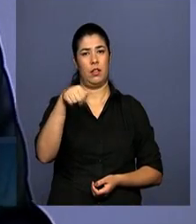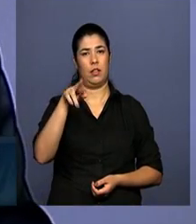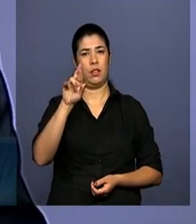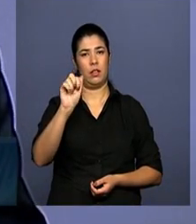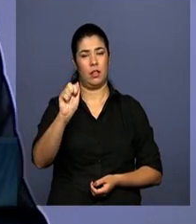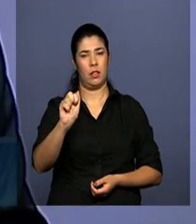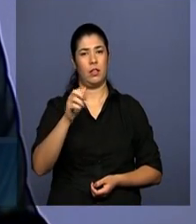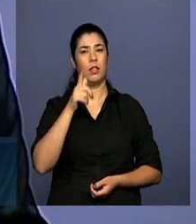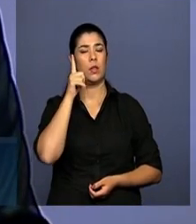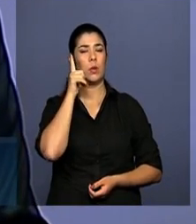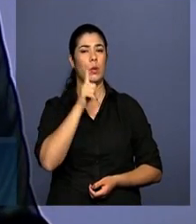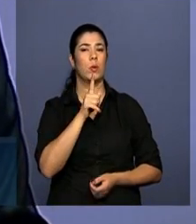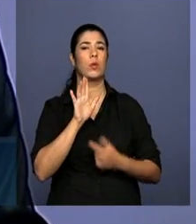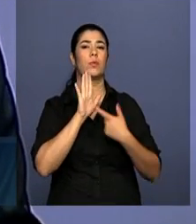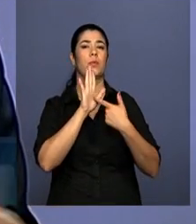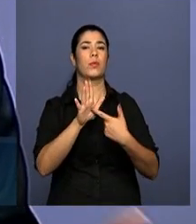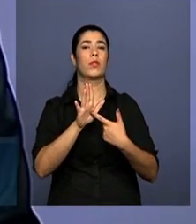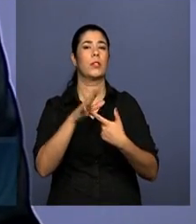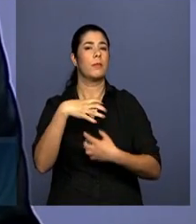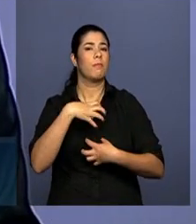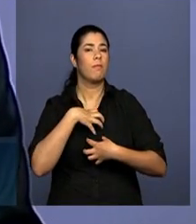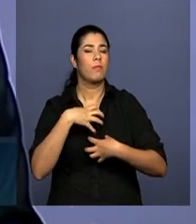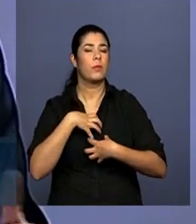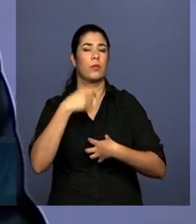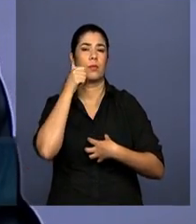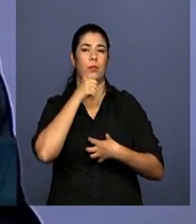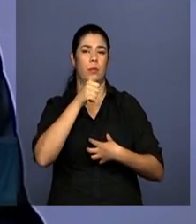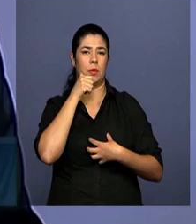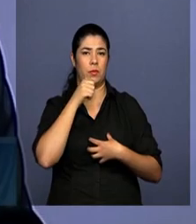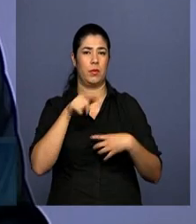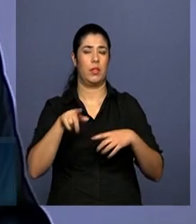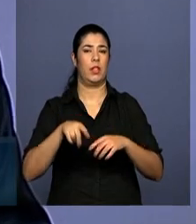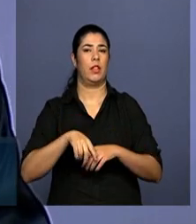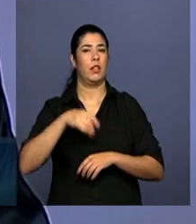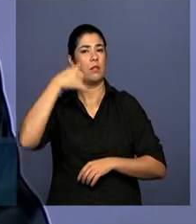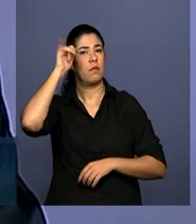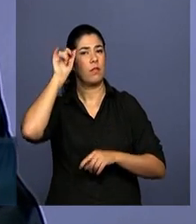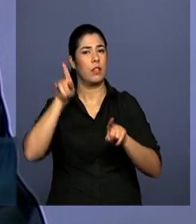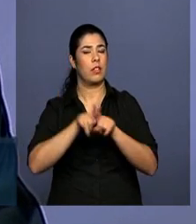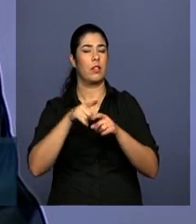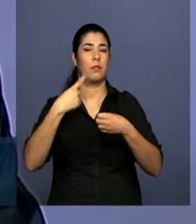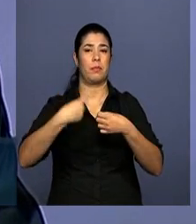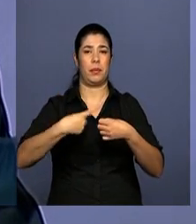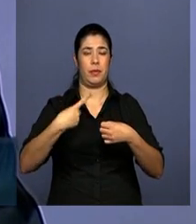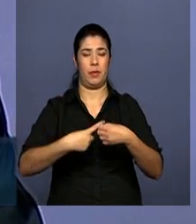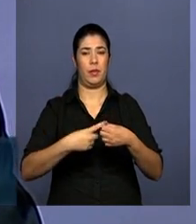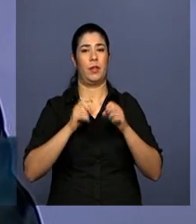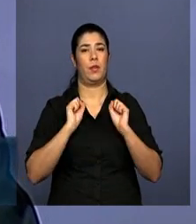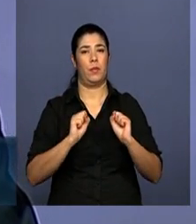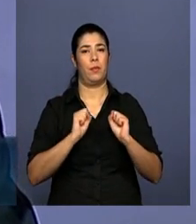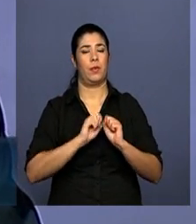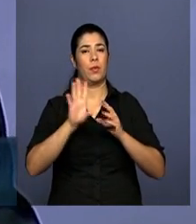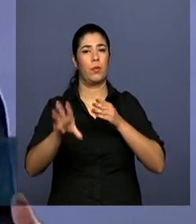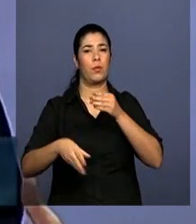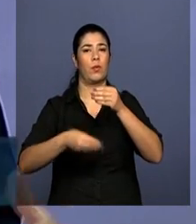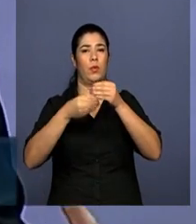expressar o que significa para as mulheres do campo e para as mulheres da cidade a implementação desse